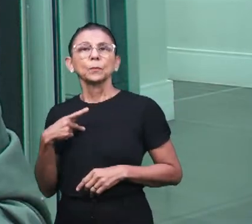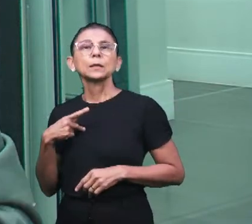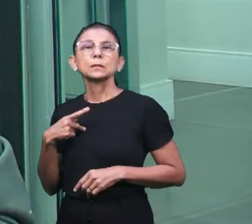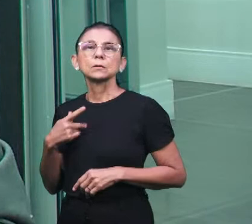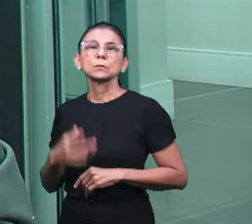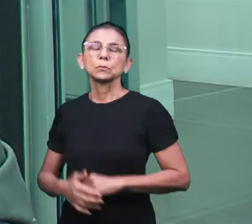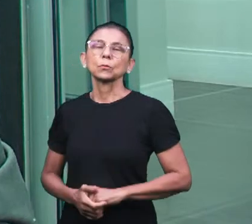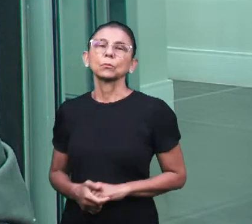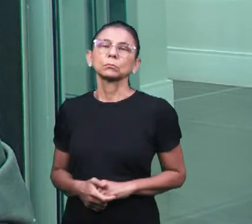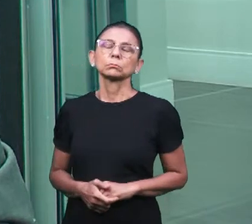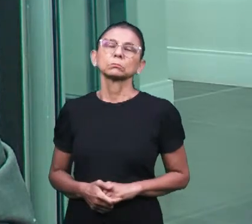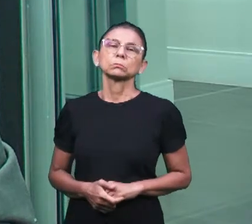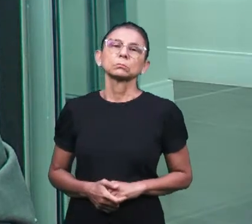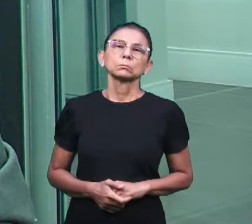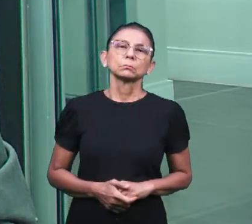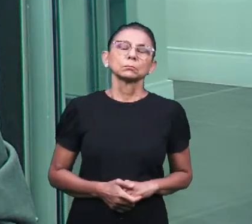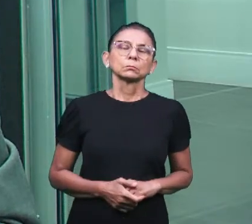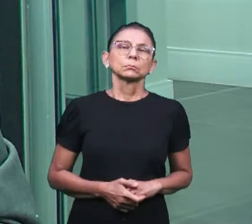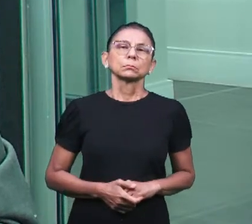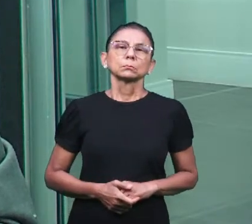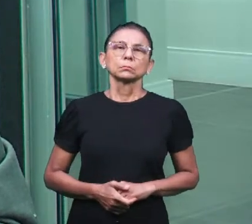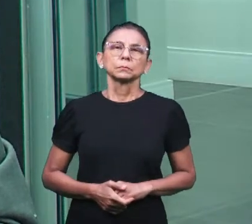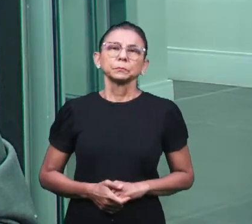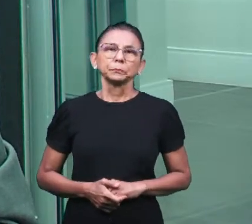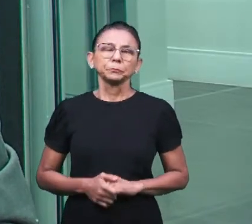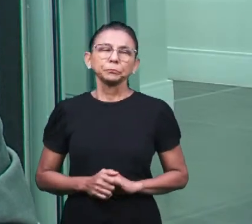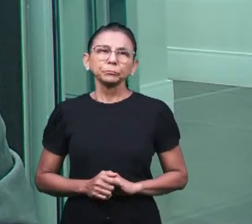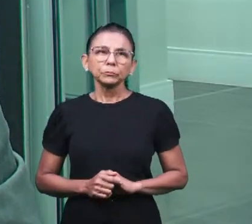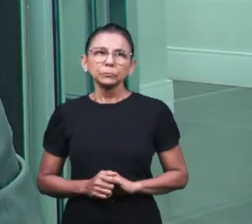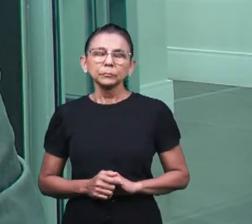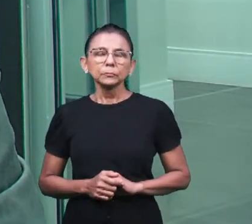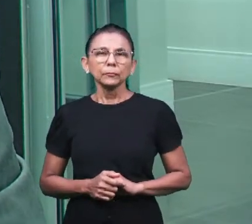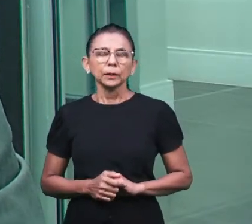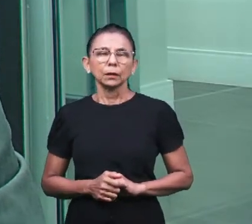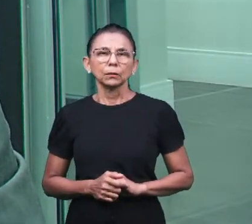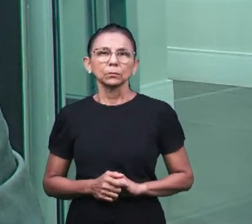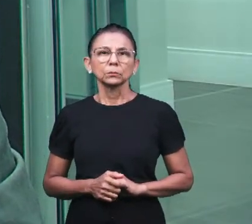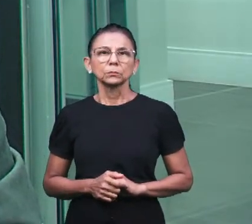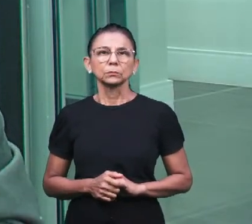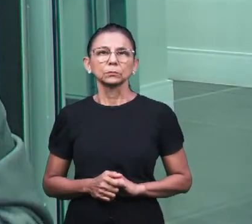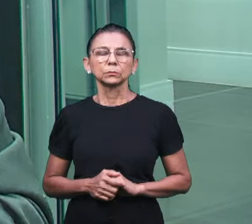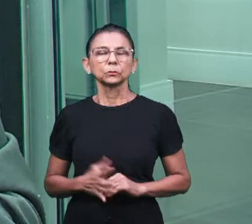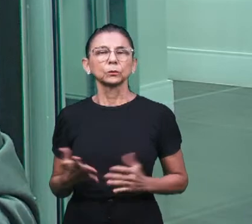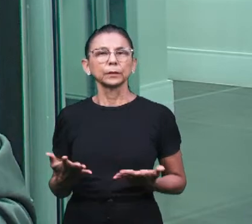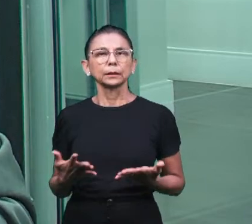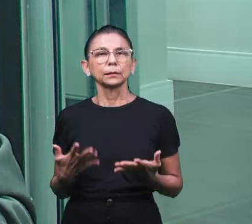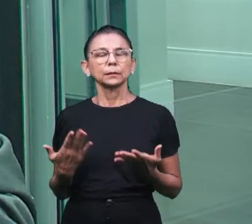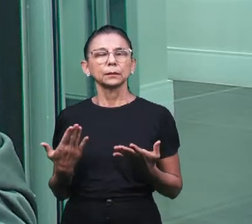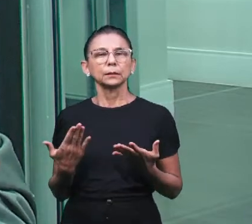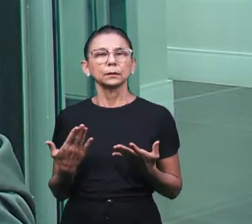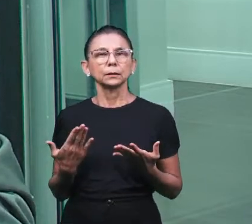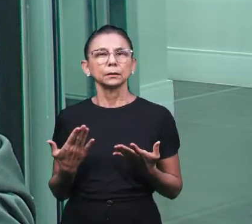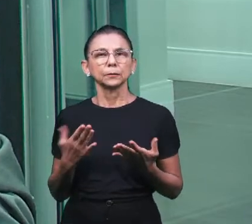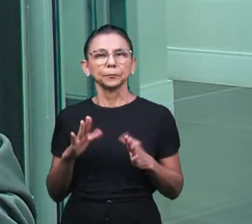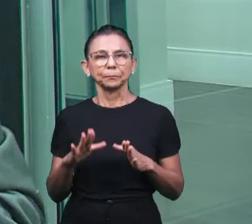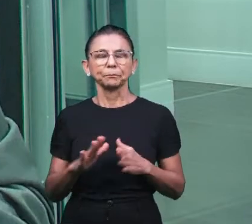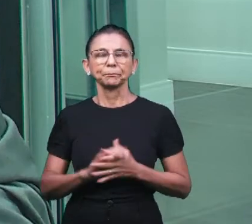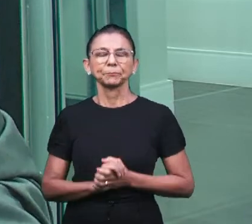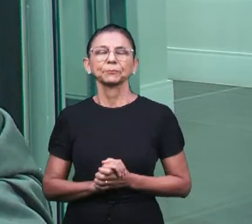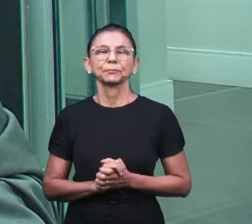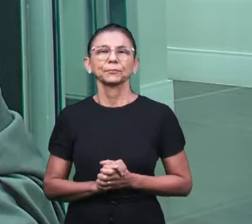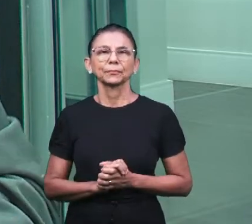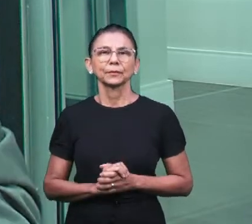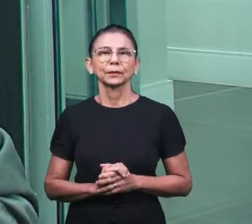faço é com o grupo de senhoras. Por quê? Porque eu digo para elas, eu falo o seguinte, eu faço assim, a seguinte expressão, tá, José?